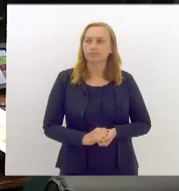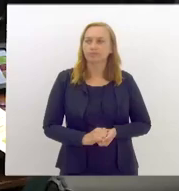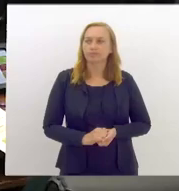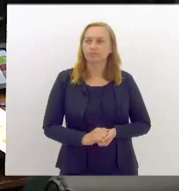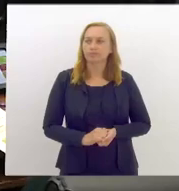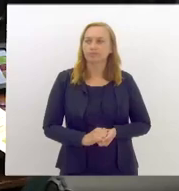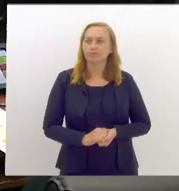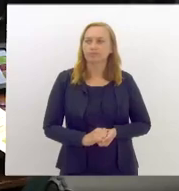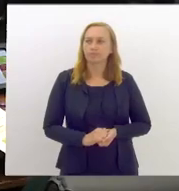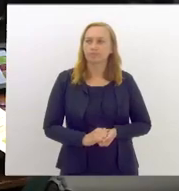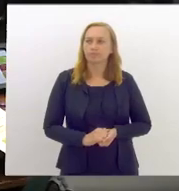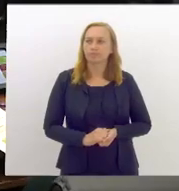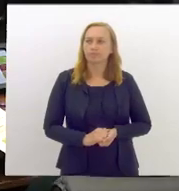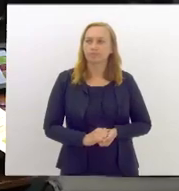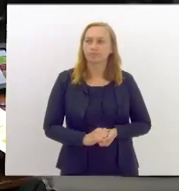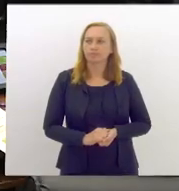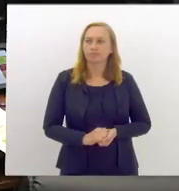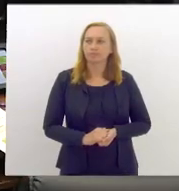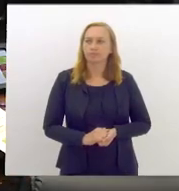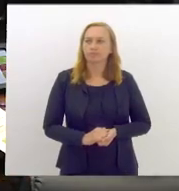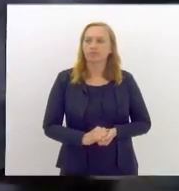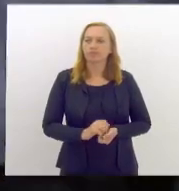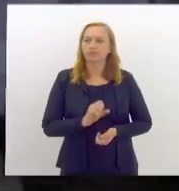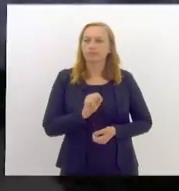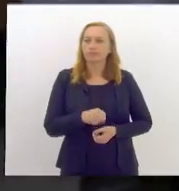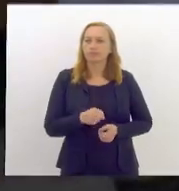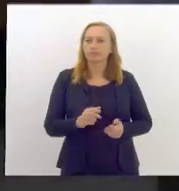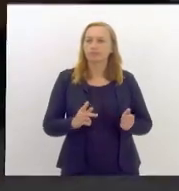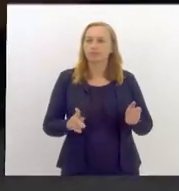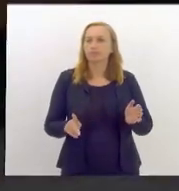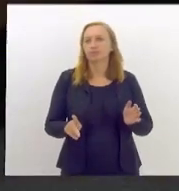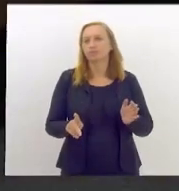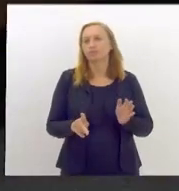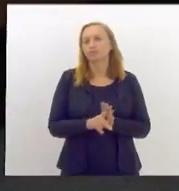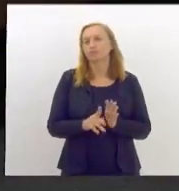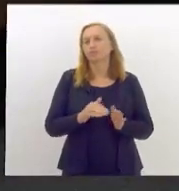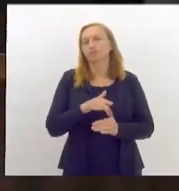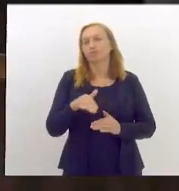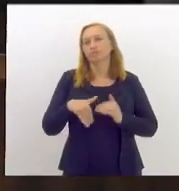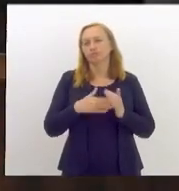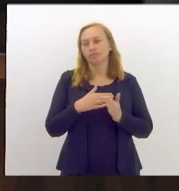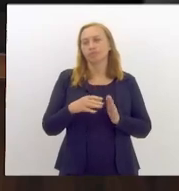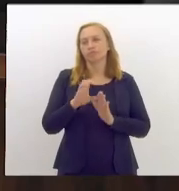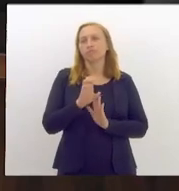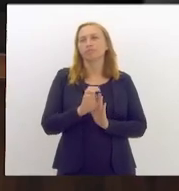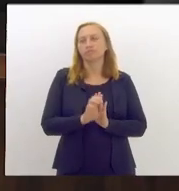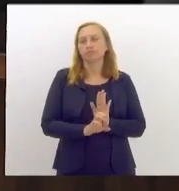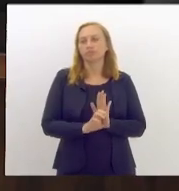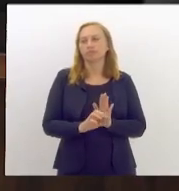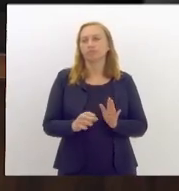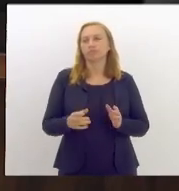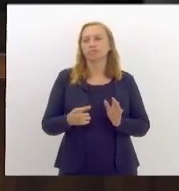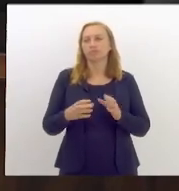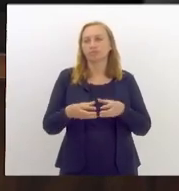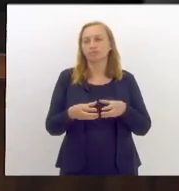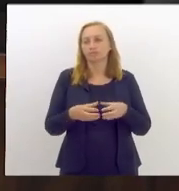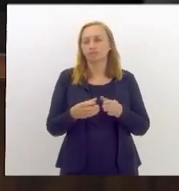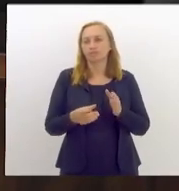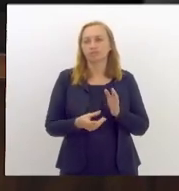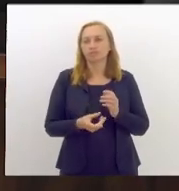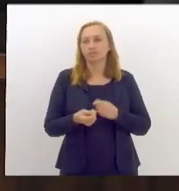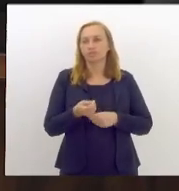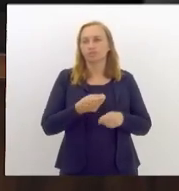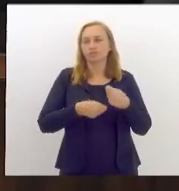eu acho que em francês um presente favorável ao projeto e a todas as emendas pela comissão de Economia deputado waldeck